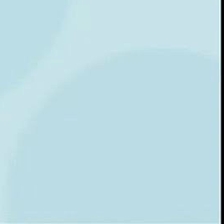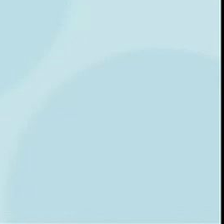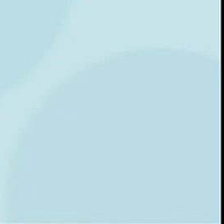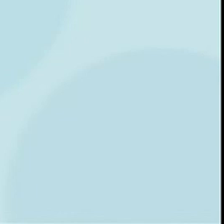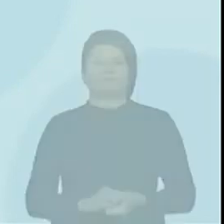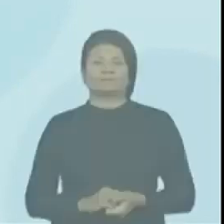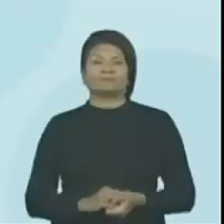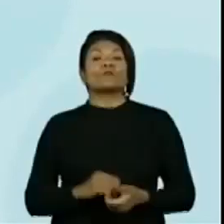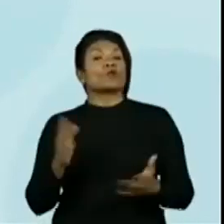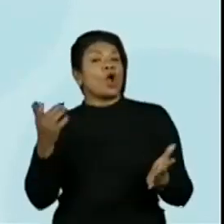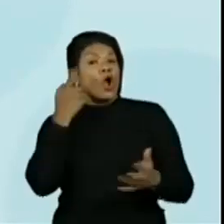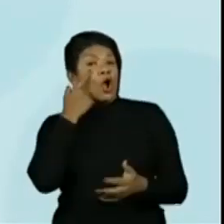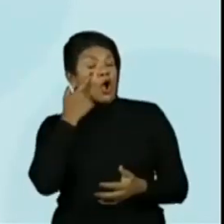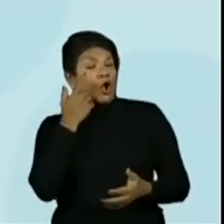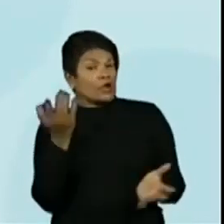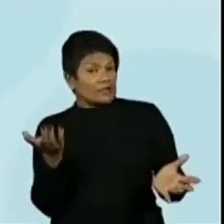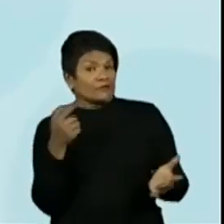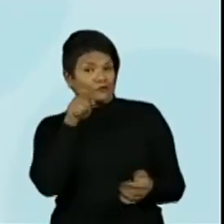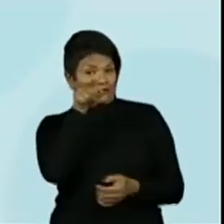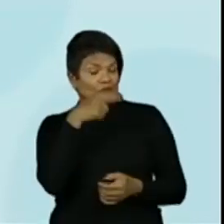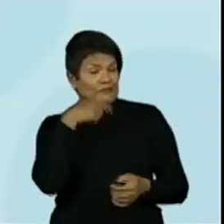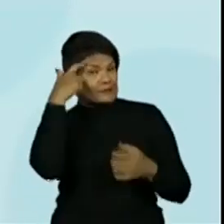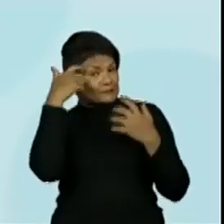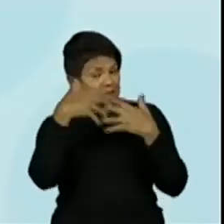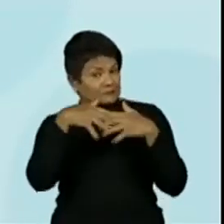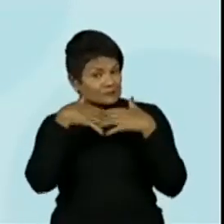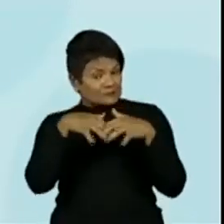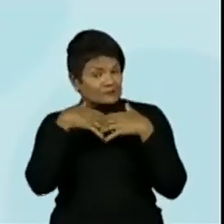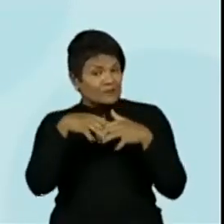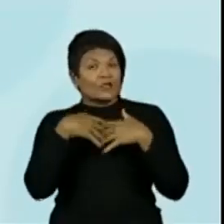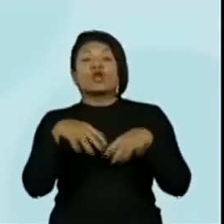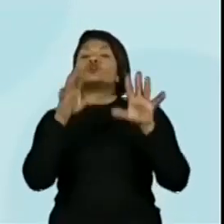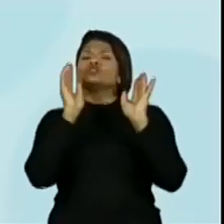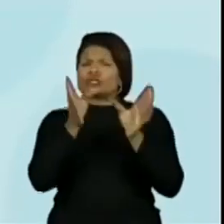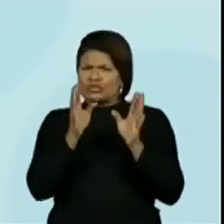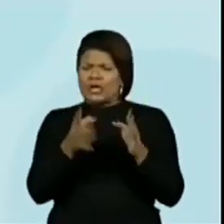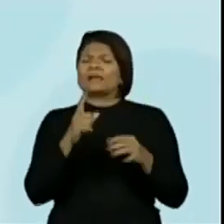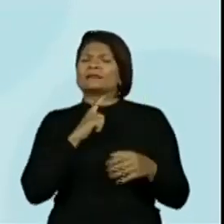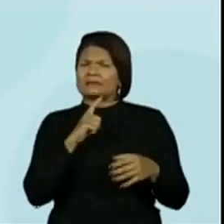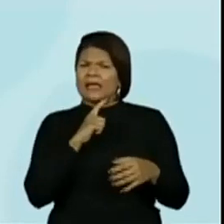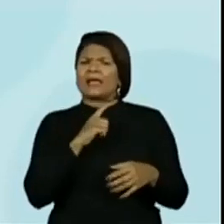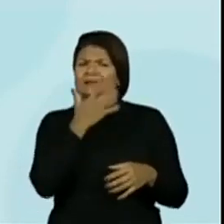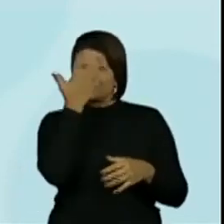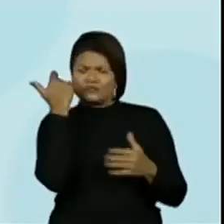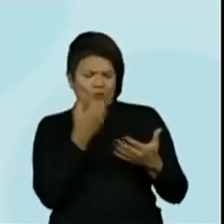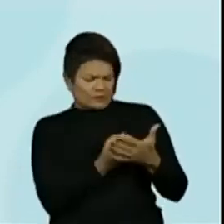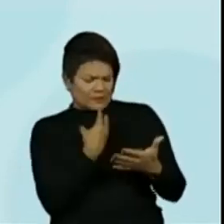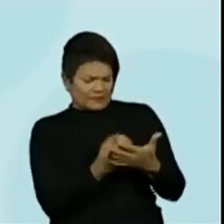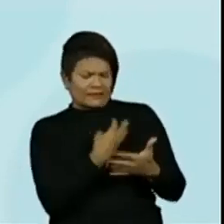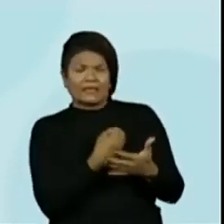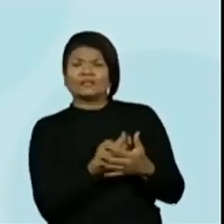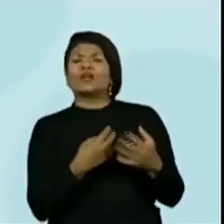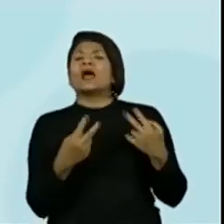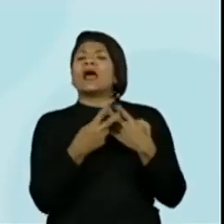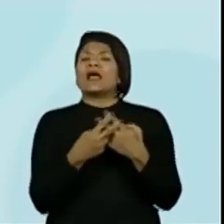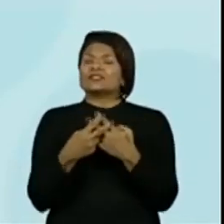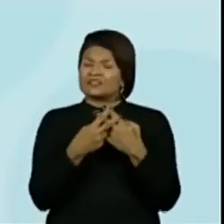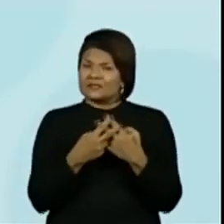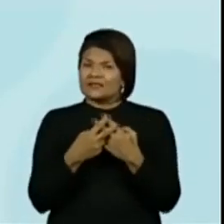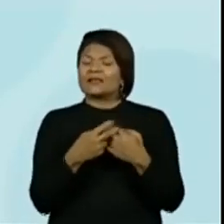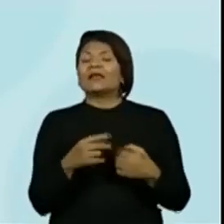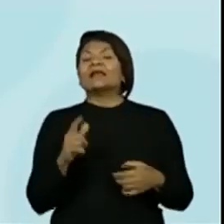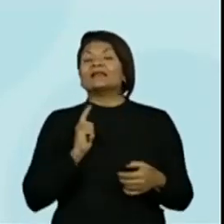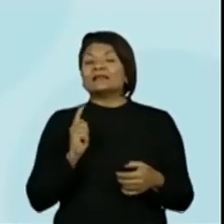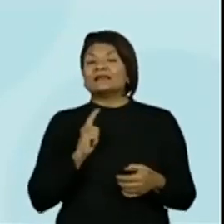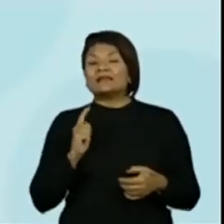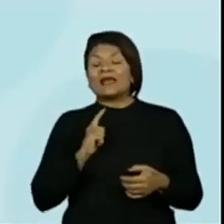Olha só, enquanto vocês pensam aí, já tem, pessoal, uma hashtag dinomática, né? Que